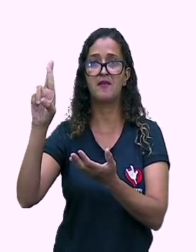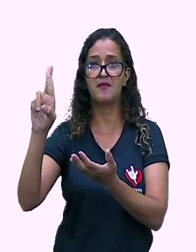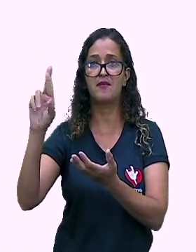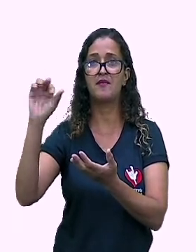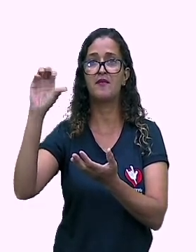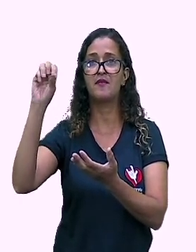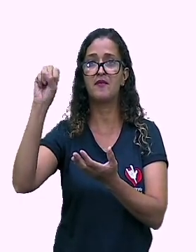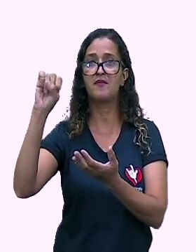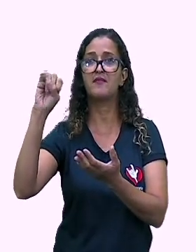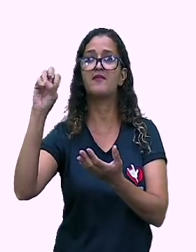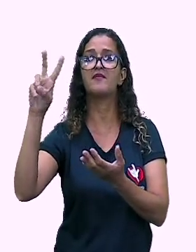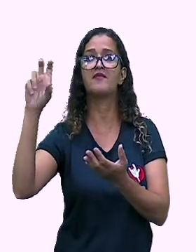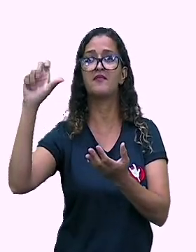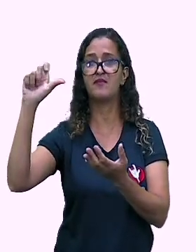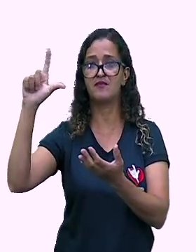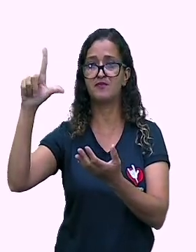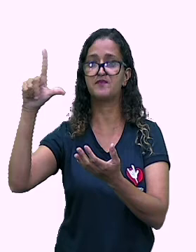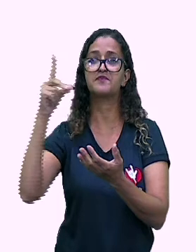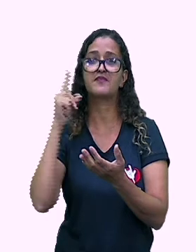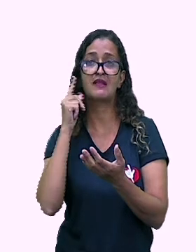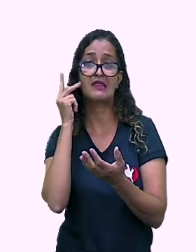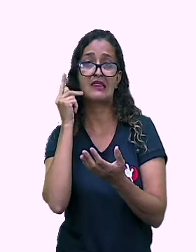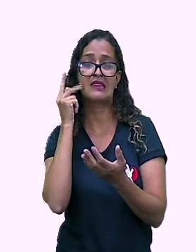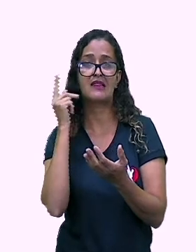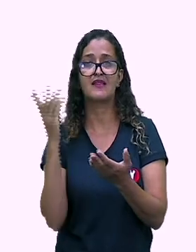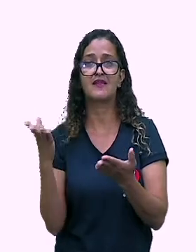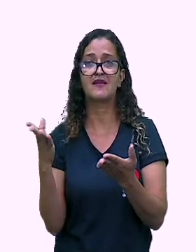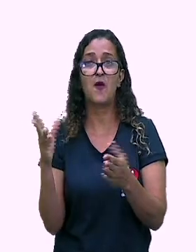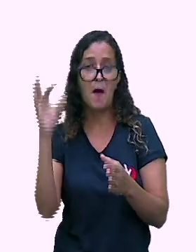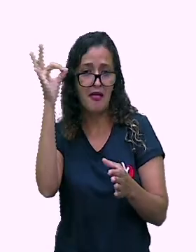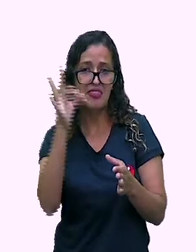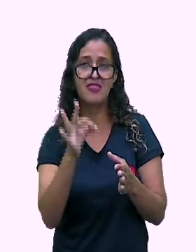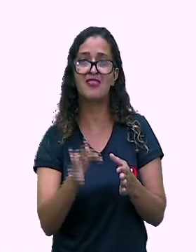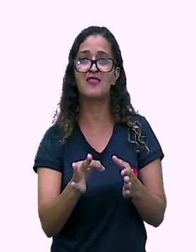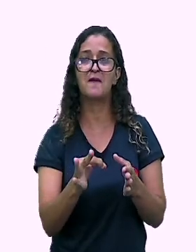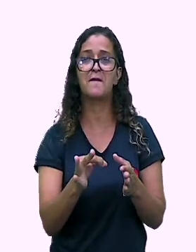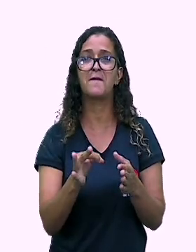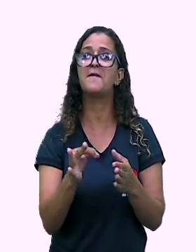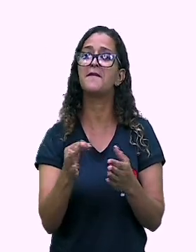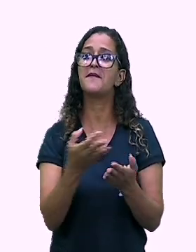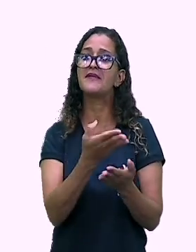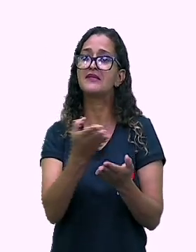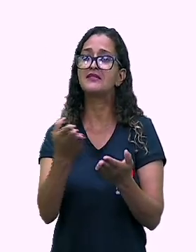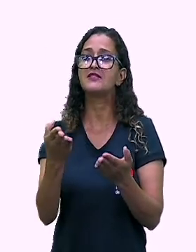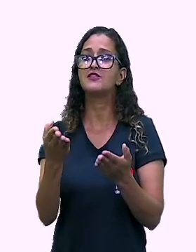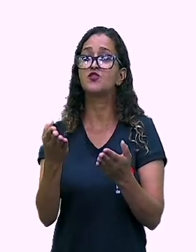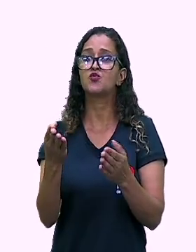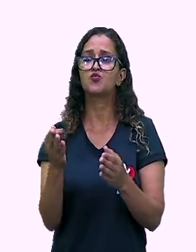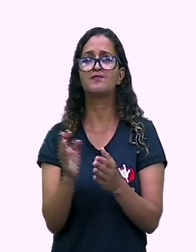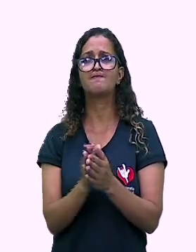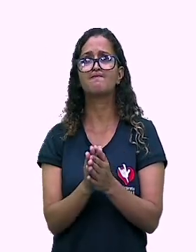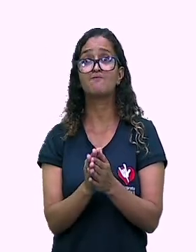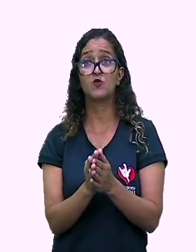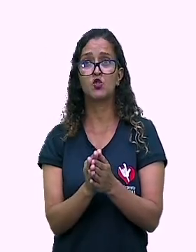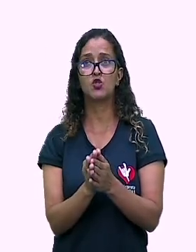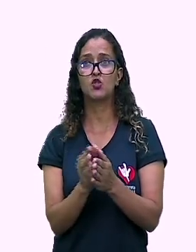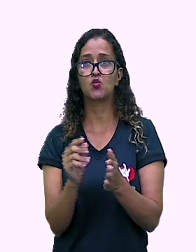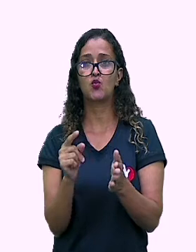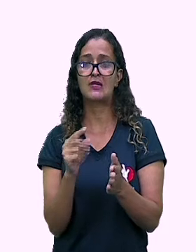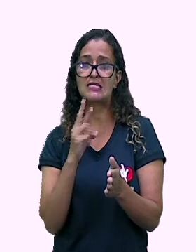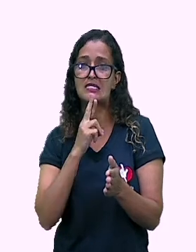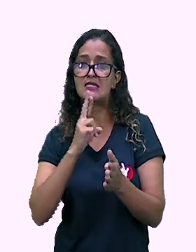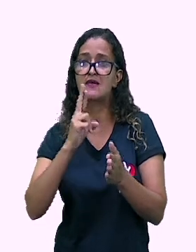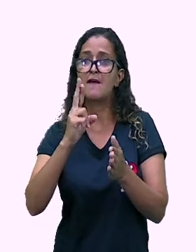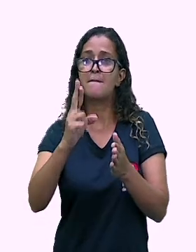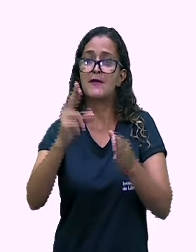e irreversível, você acertou. Agora, se você quer justificar, você